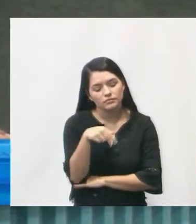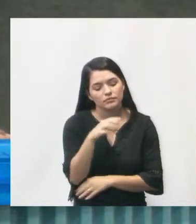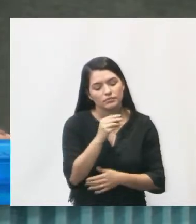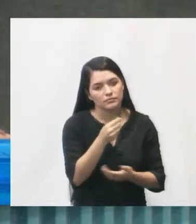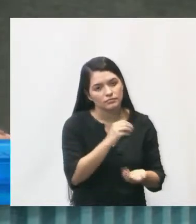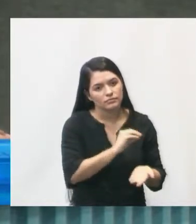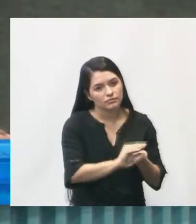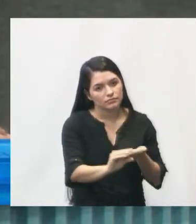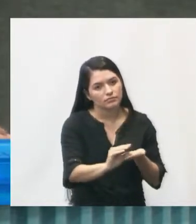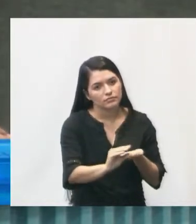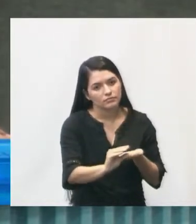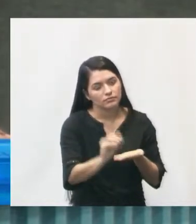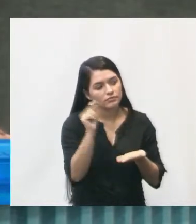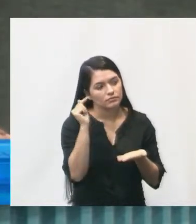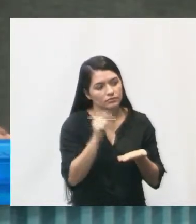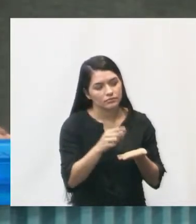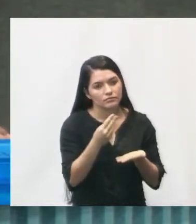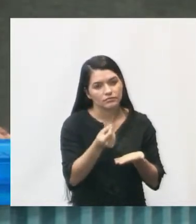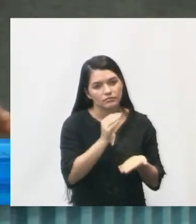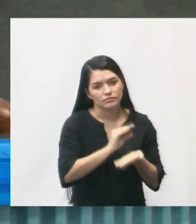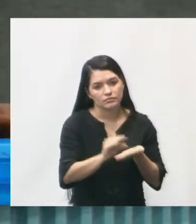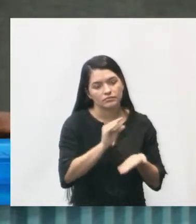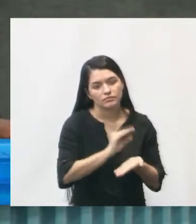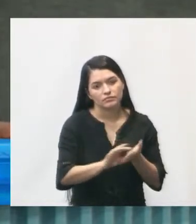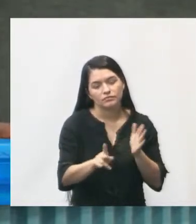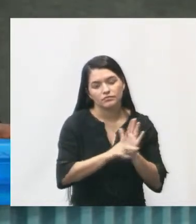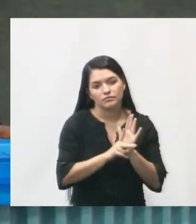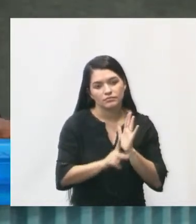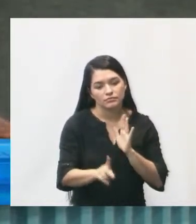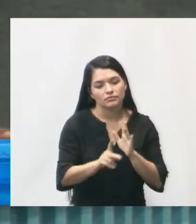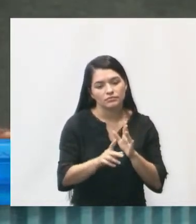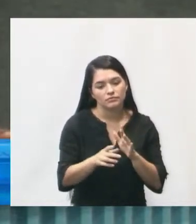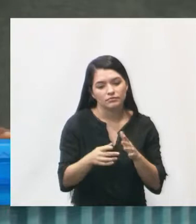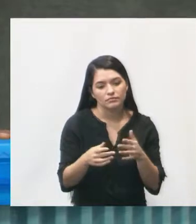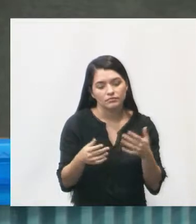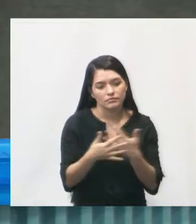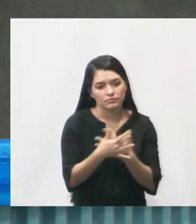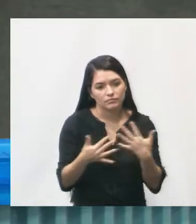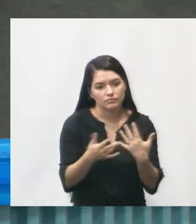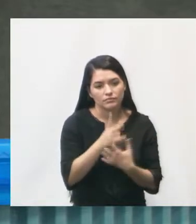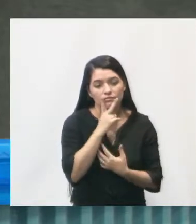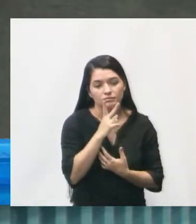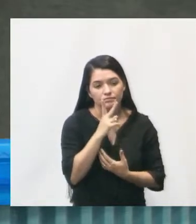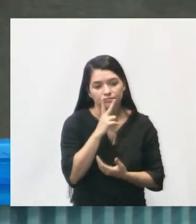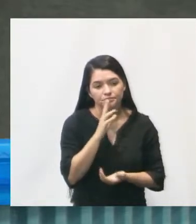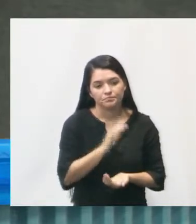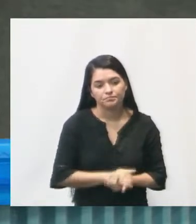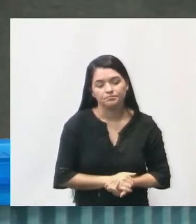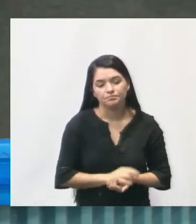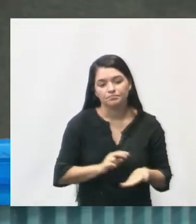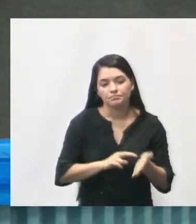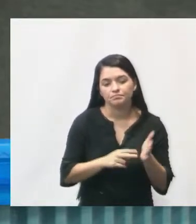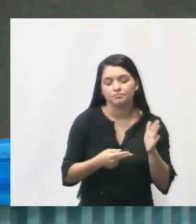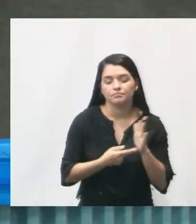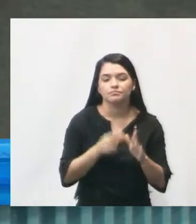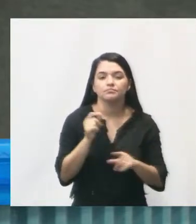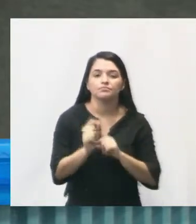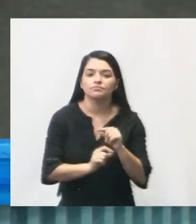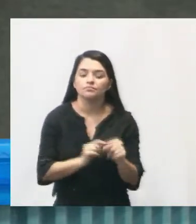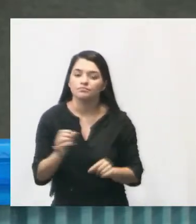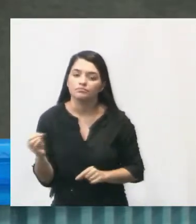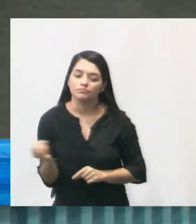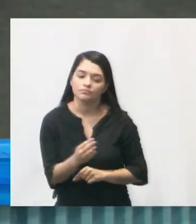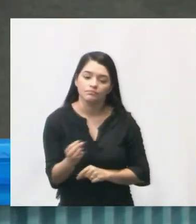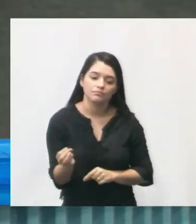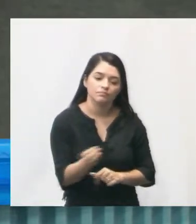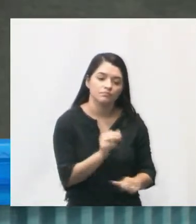desse recurso de investimento para a cidade de Vitória, que é de modernização na região